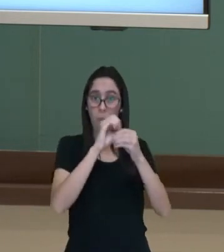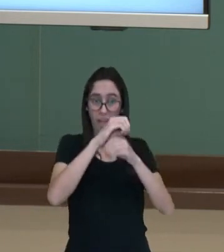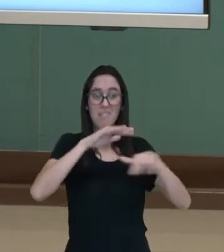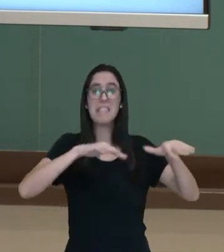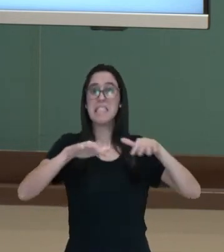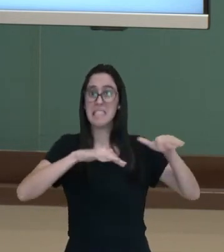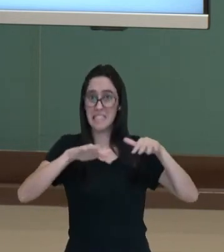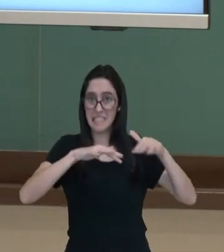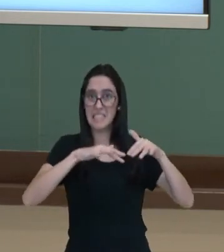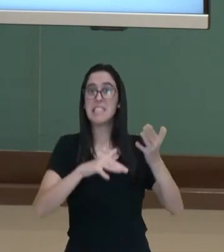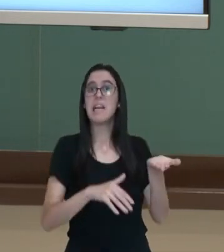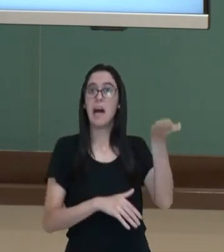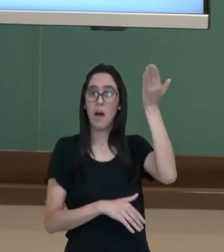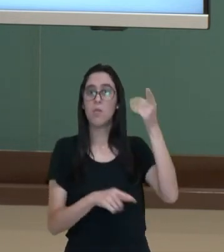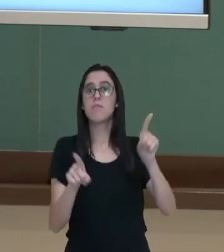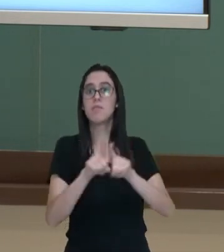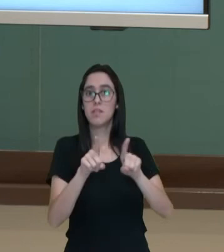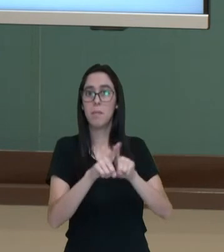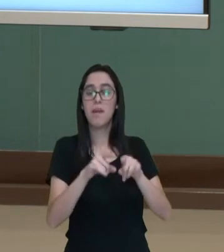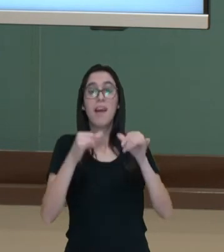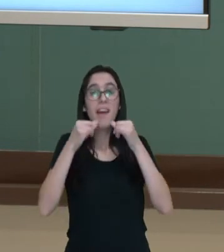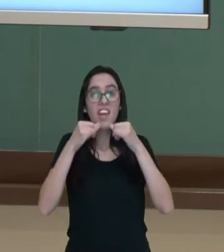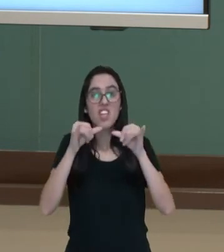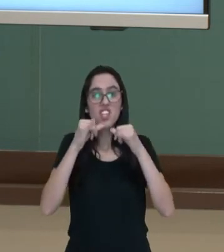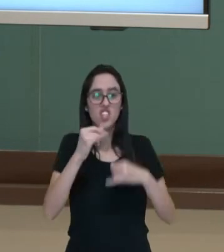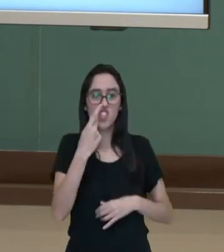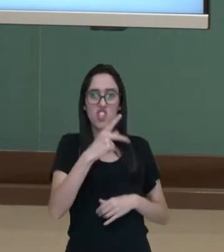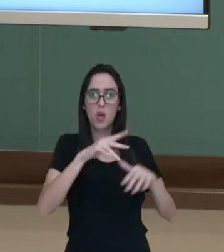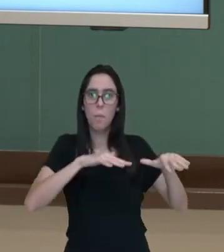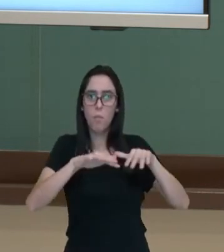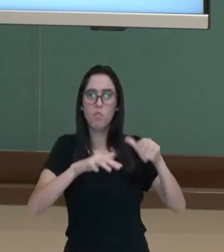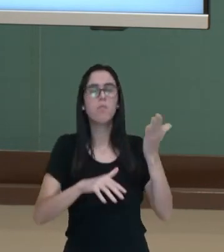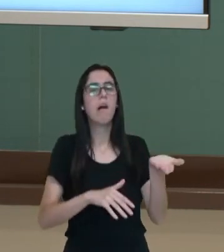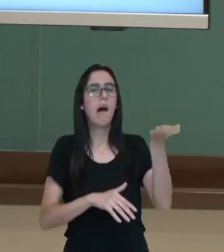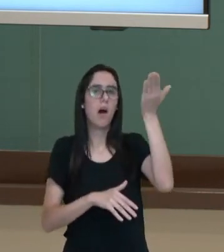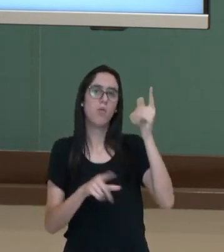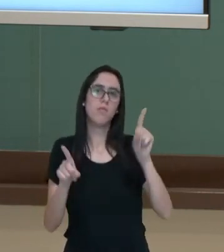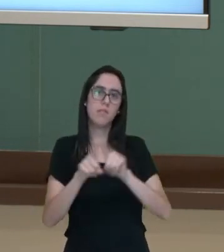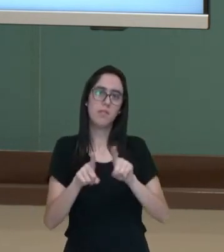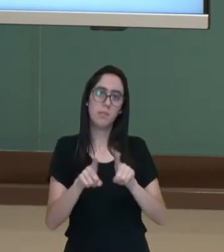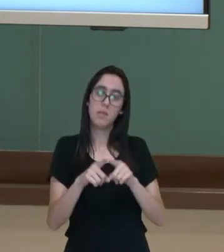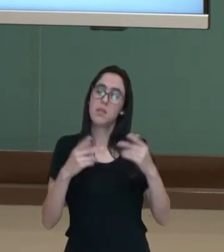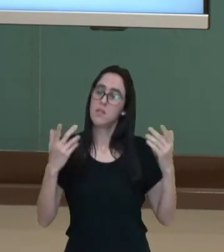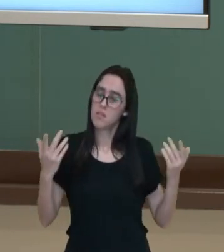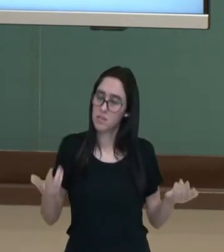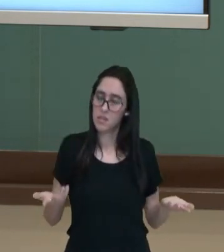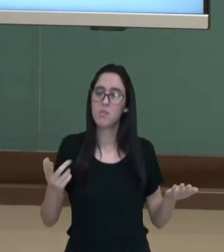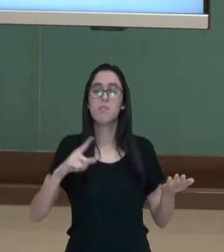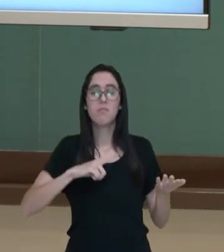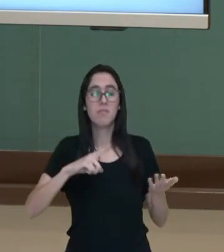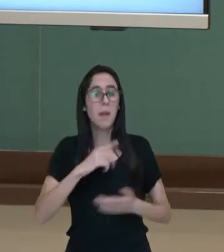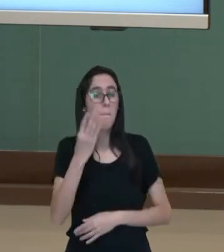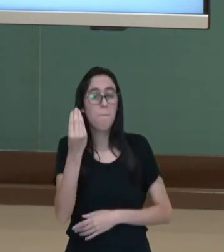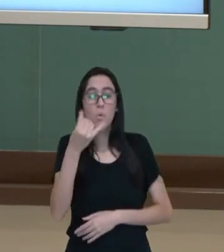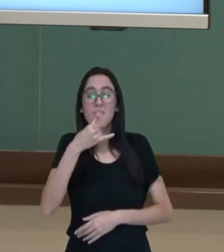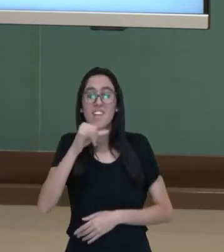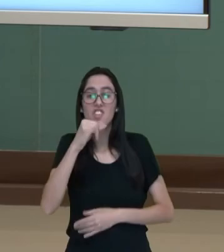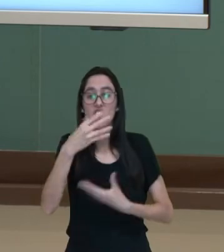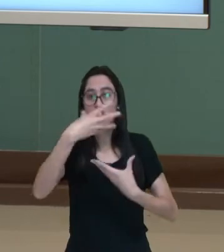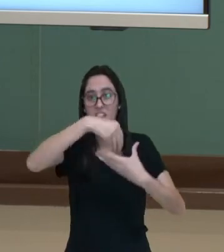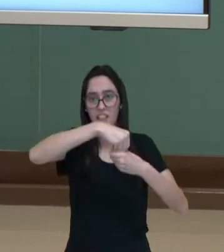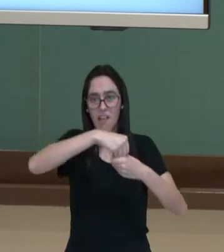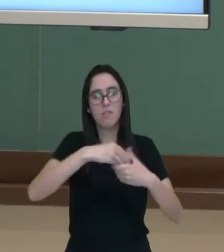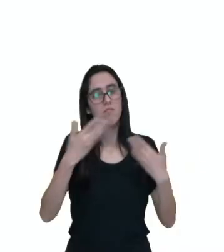elevada. Então, a energia do movimento também é elevada, ou seja, ela tem bastante energia interna. Então,